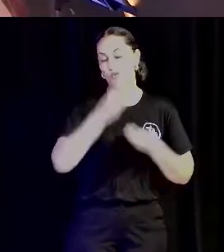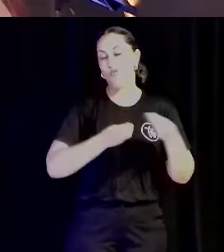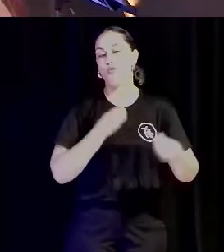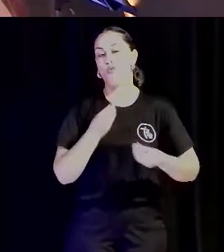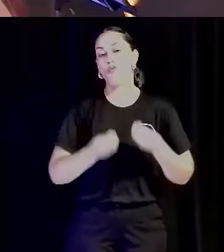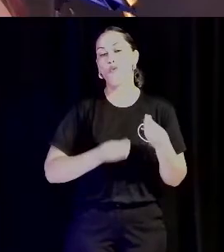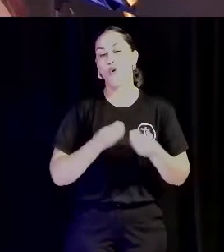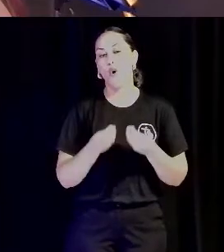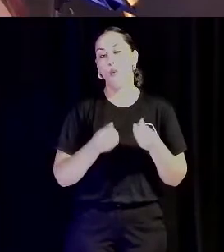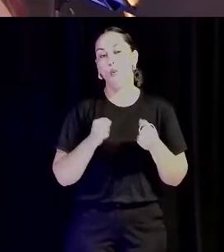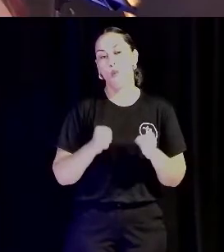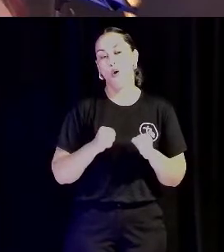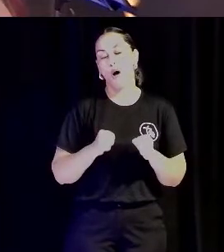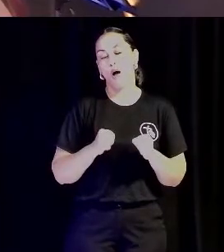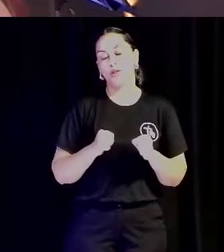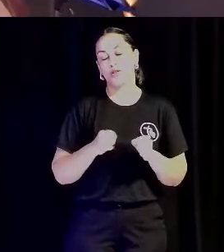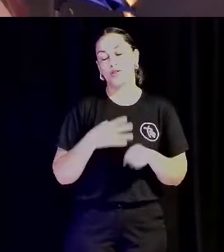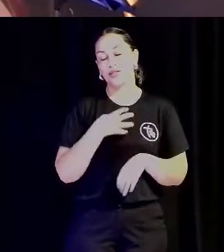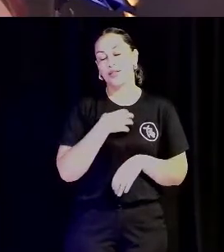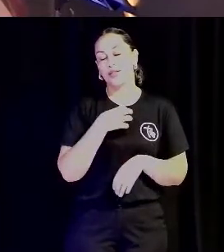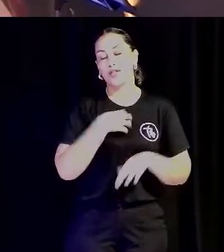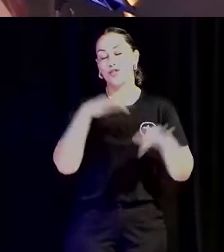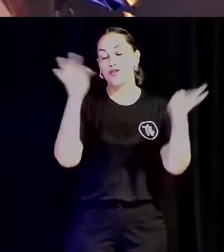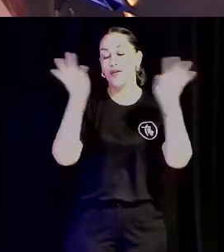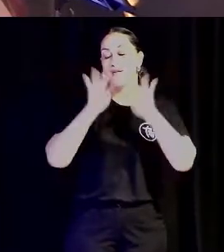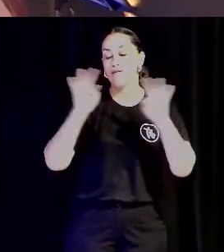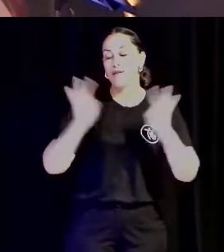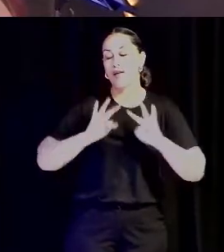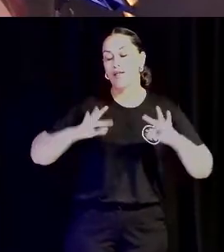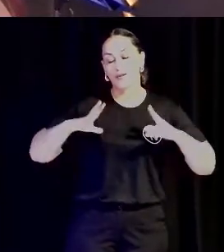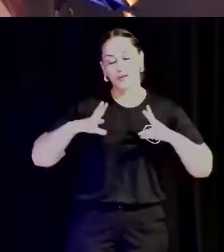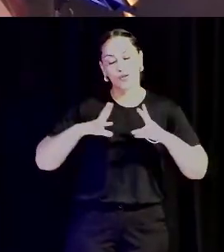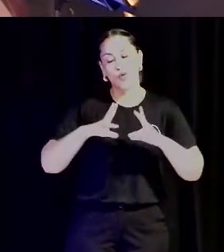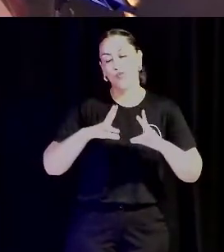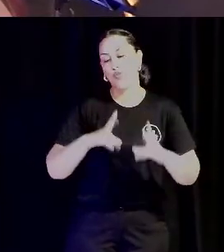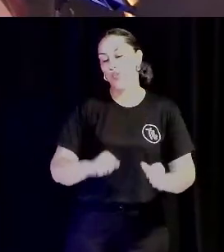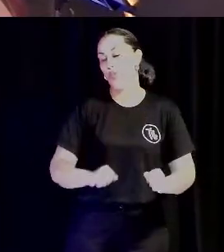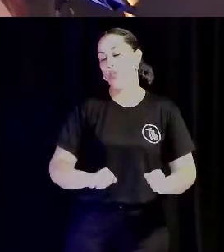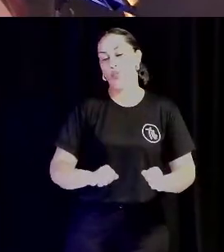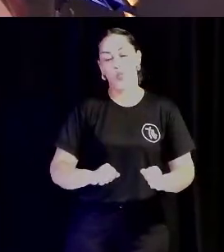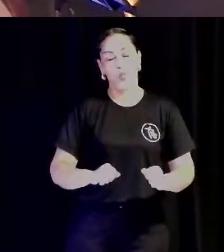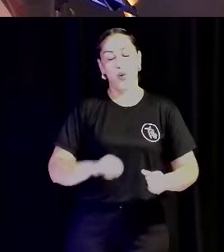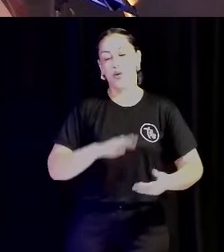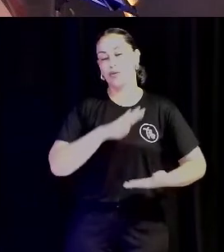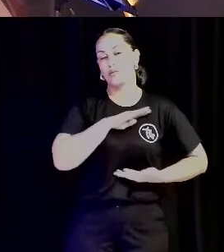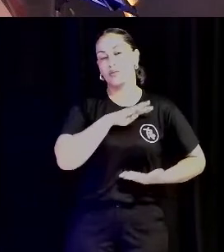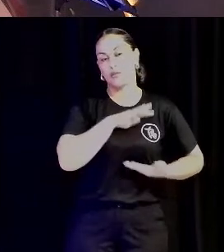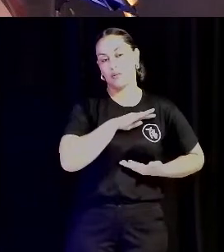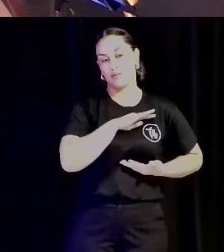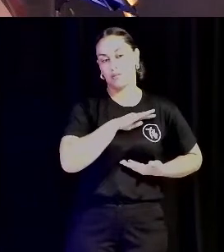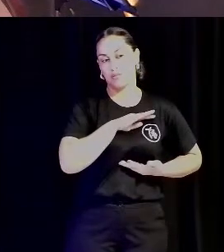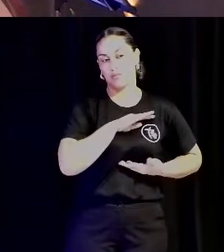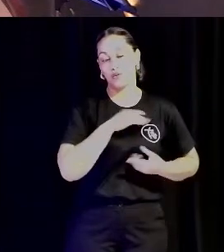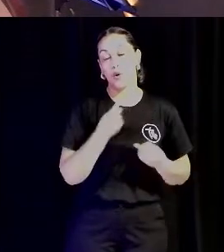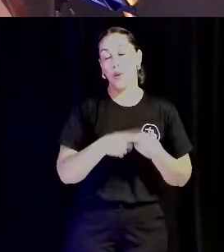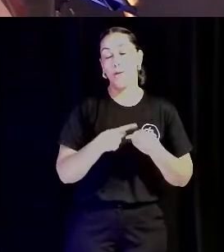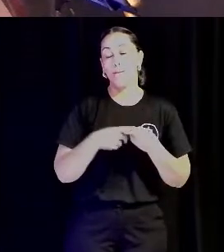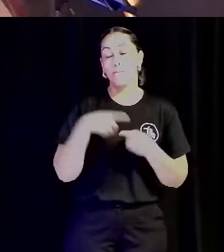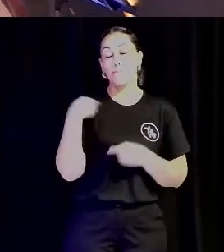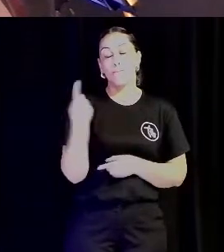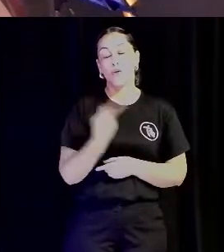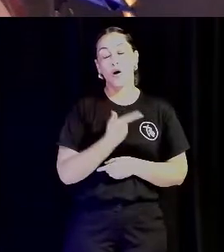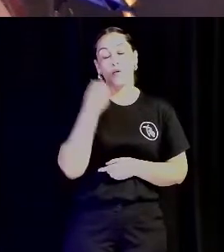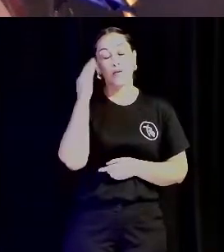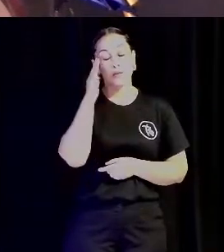Como é possível estar contente em toda e qualquer situação? Porque nós sabemos,